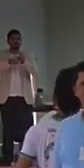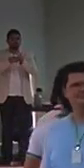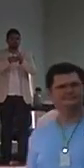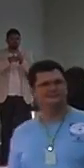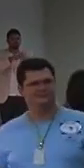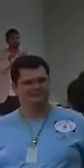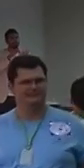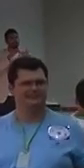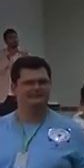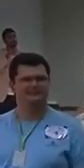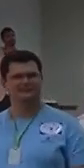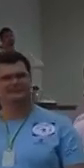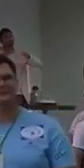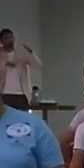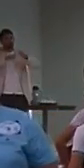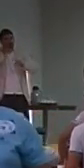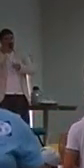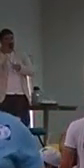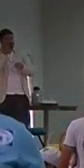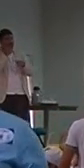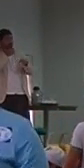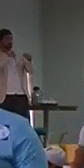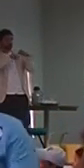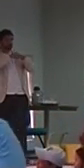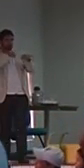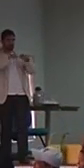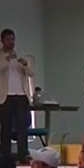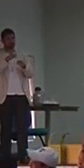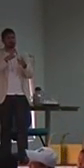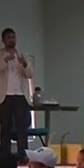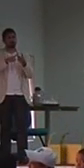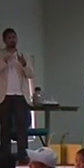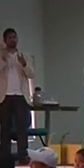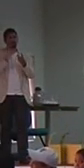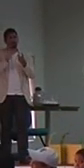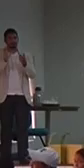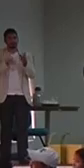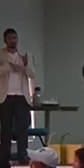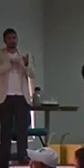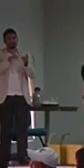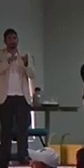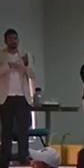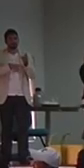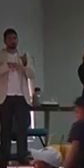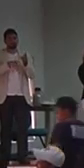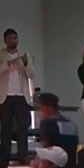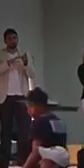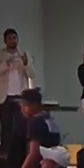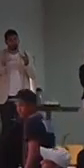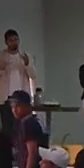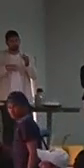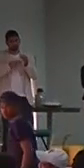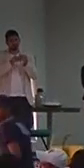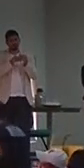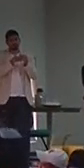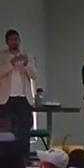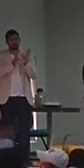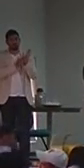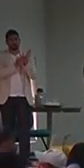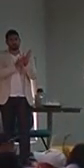finalidades de analisar o debate, despedir-se, reforçar suas propostas de